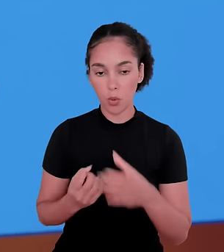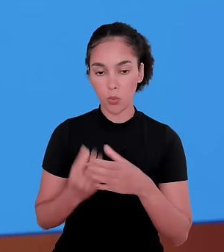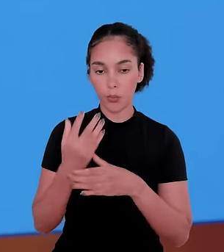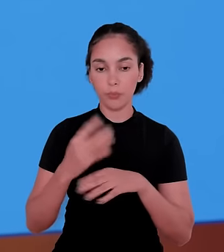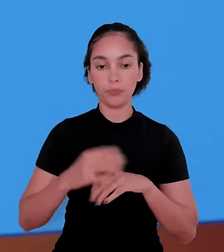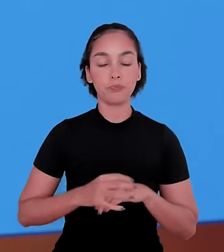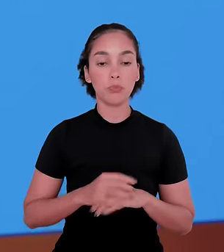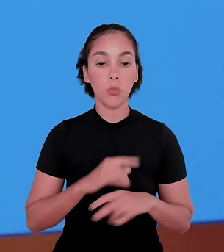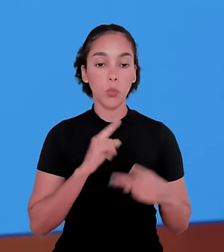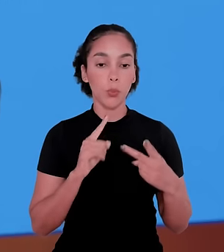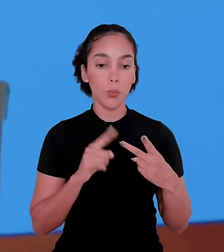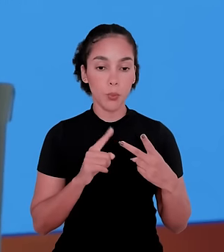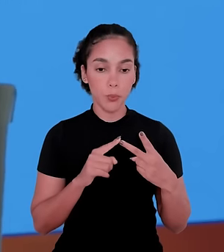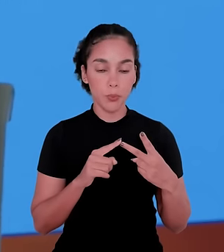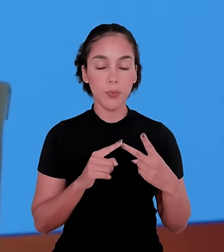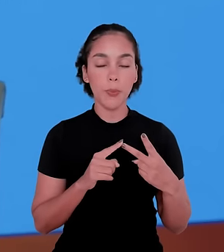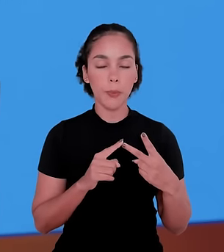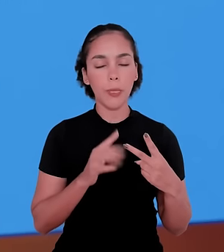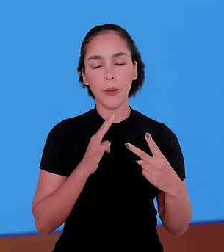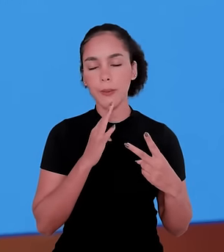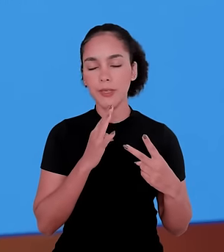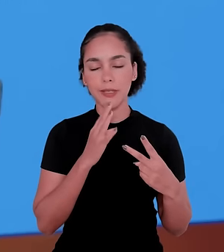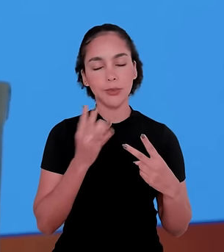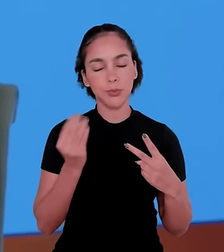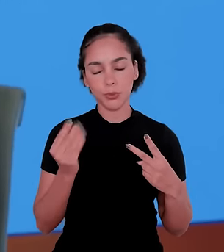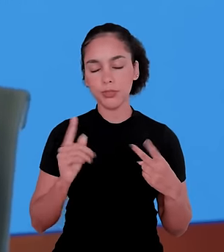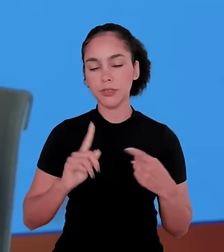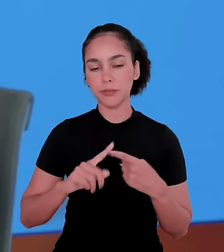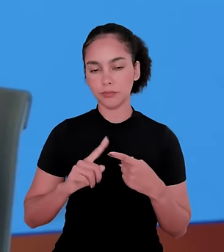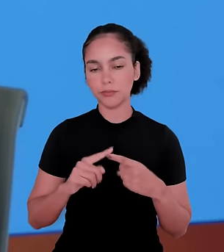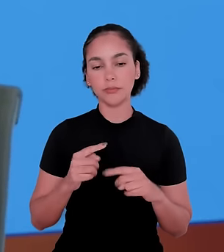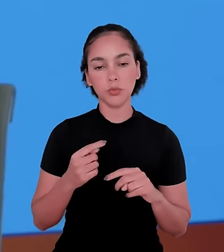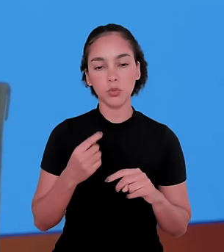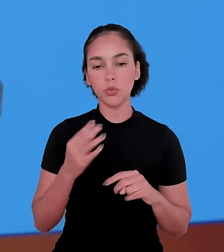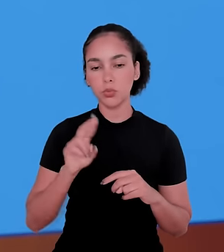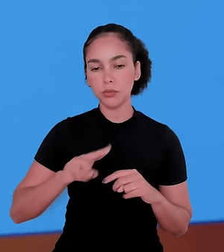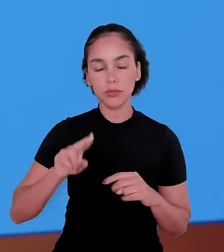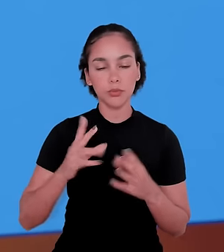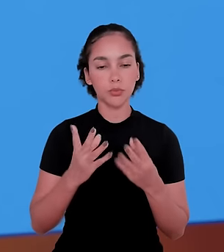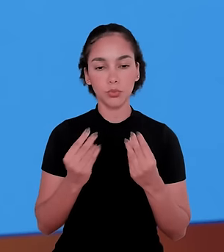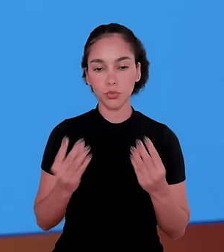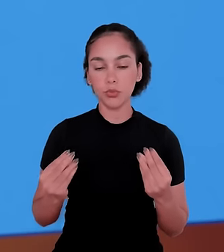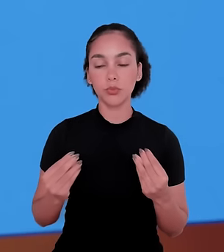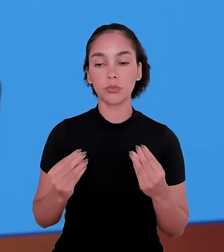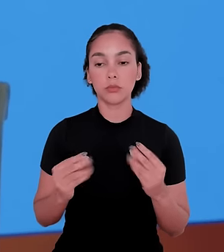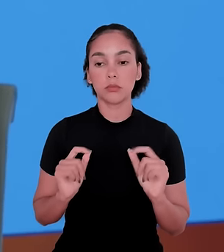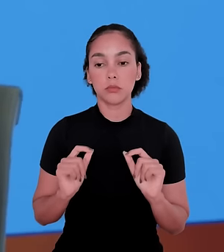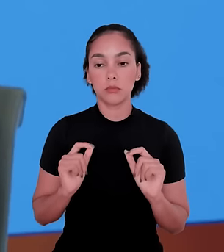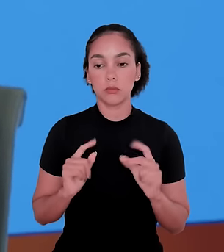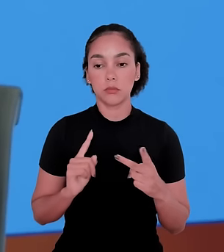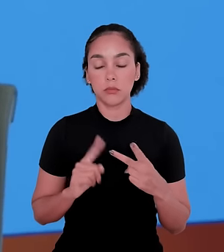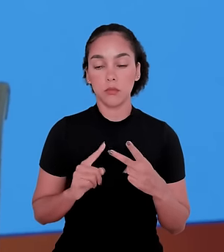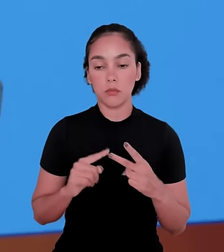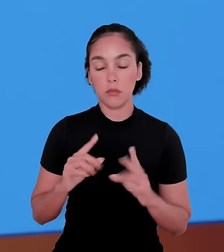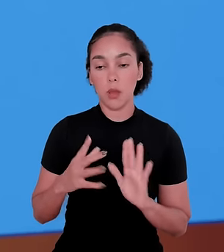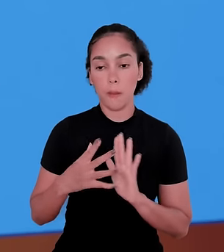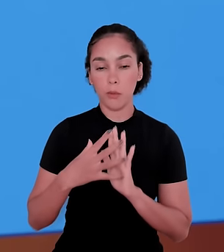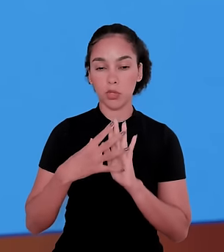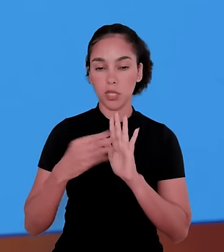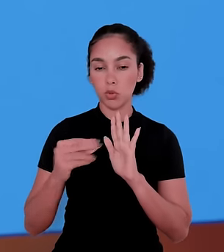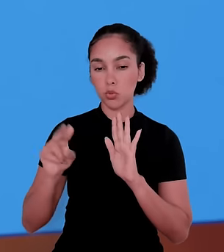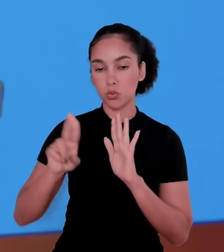modelo que a gente tem que é muito conhecido e muito utilizado até por pequenos inventores no Brasil é o chamado modelo de